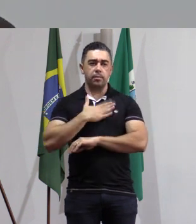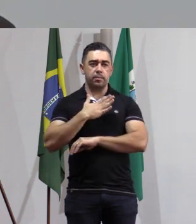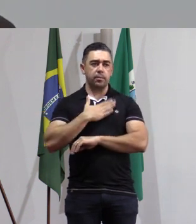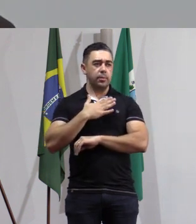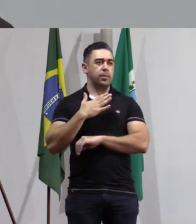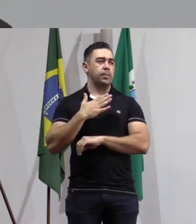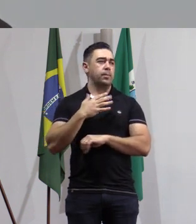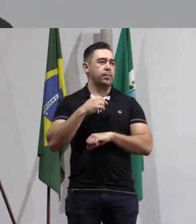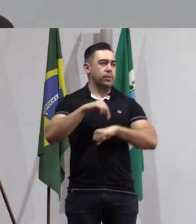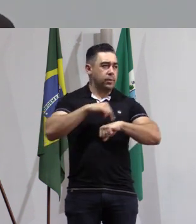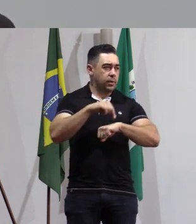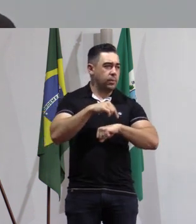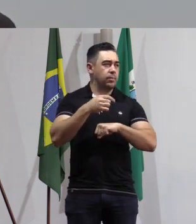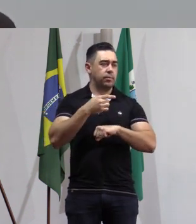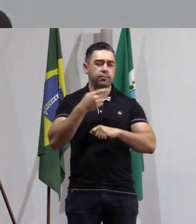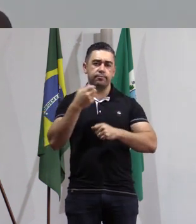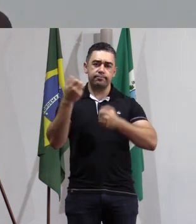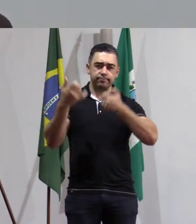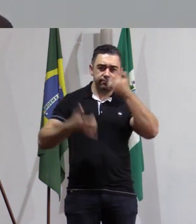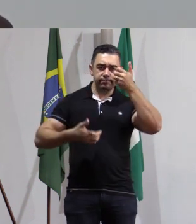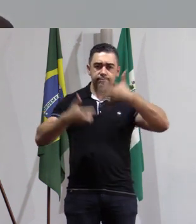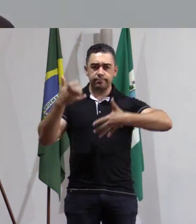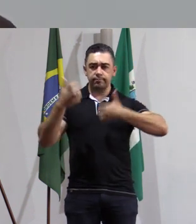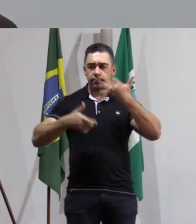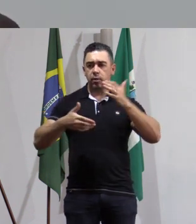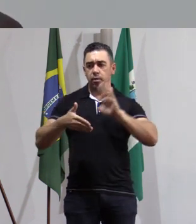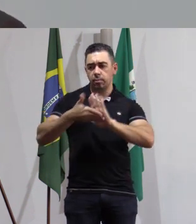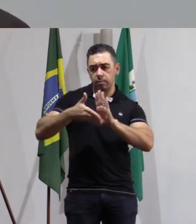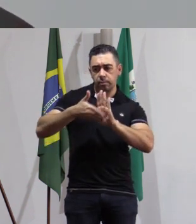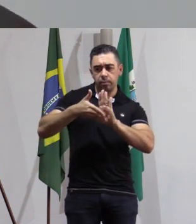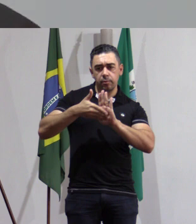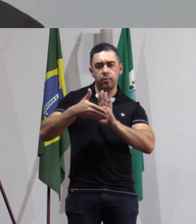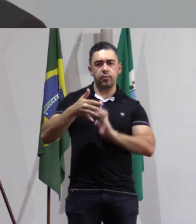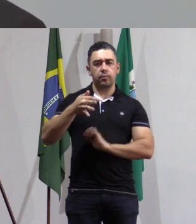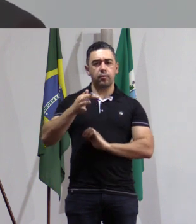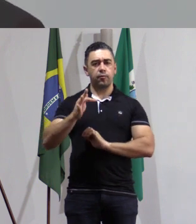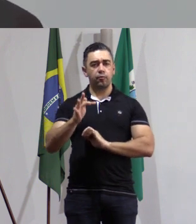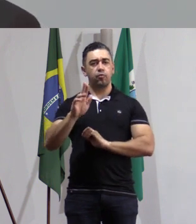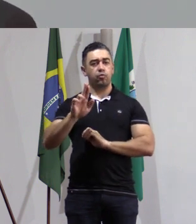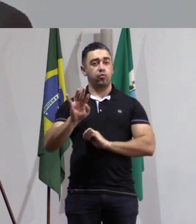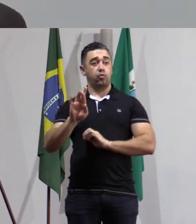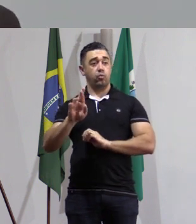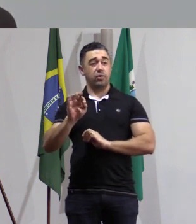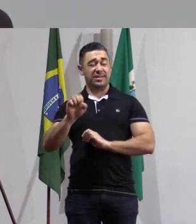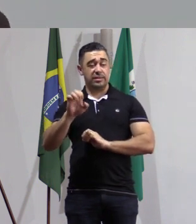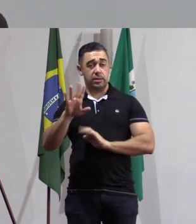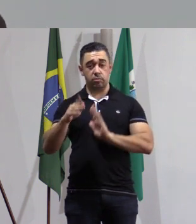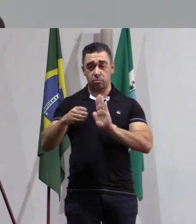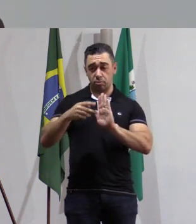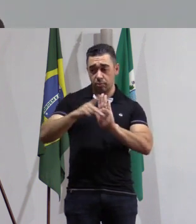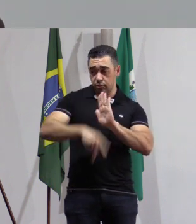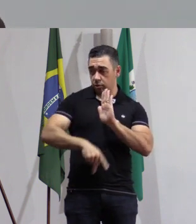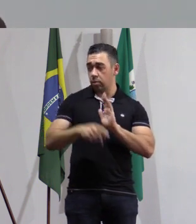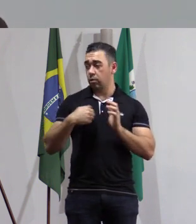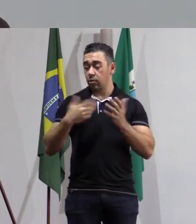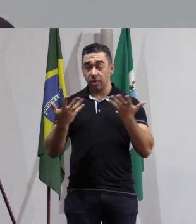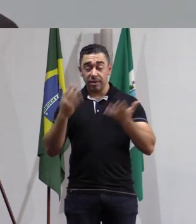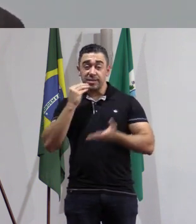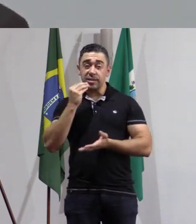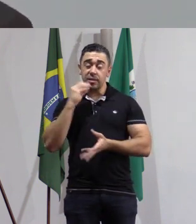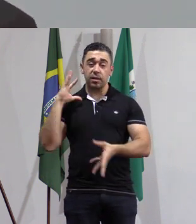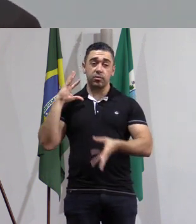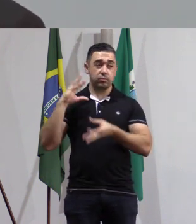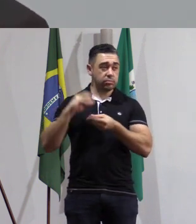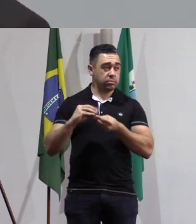todos os aspectos dessa proposta do Futurice, mas eu quero me propor a tentar fazer uma contextualização